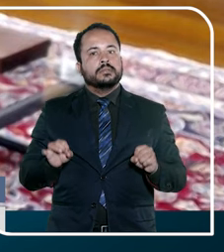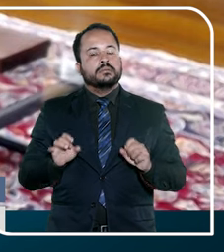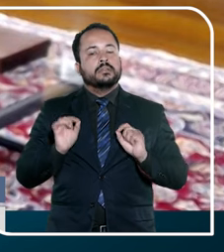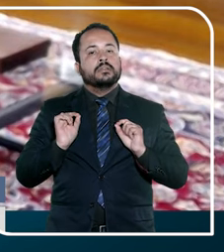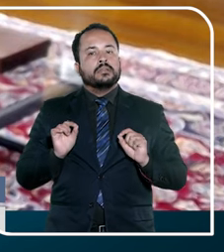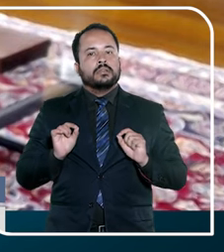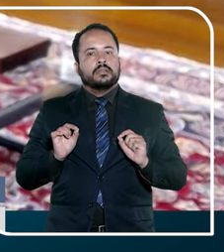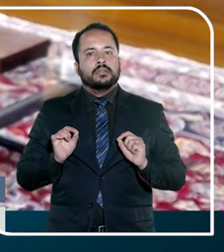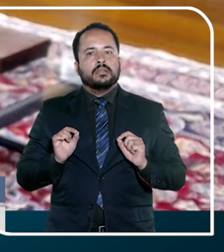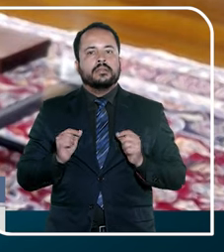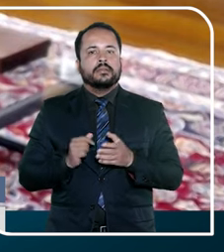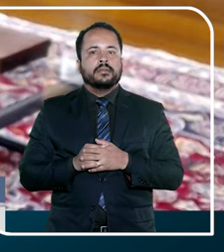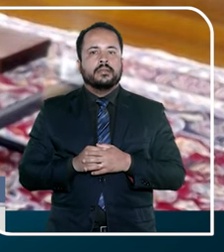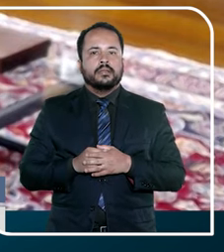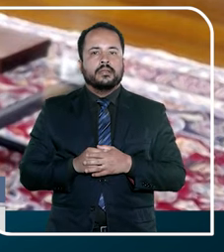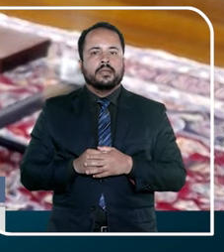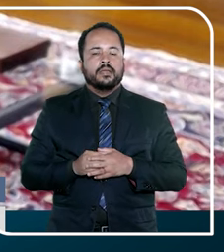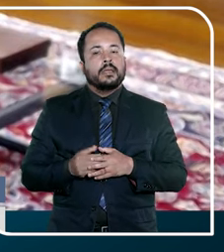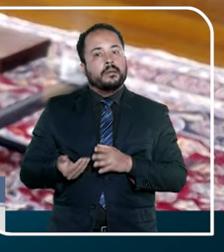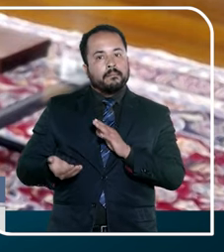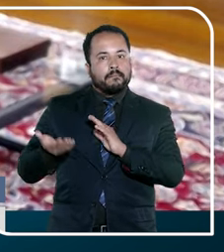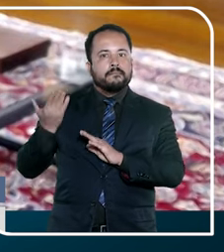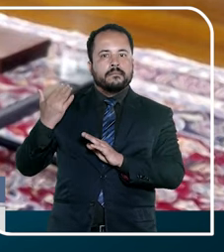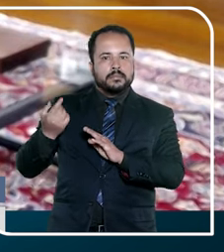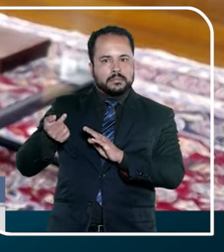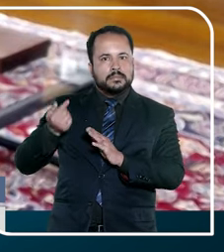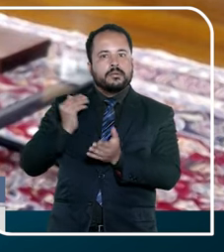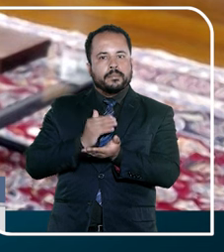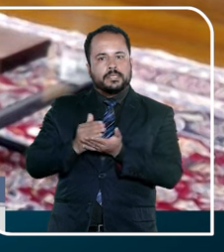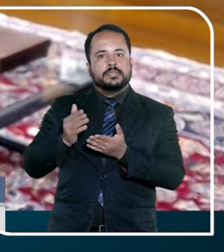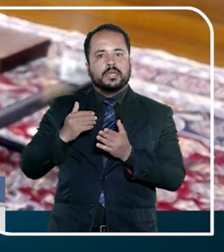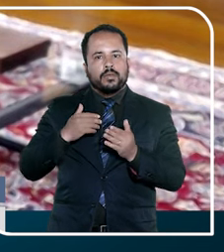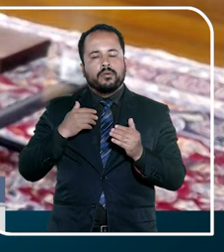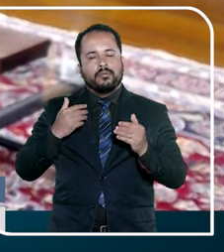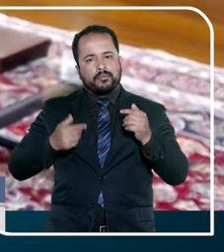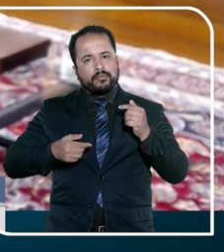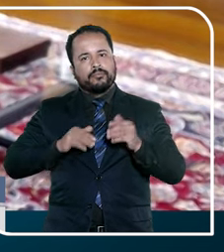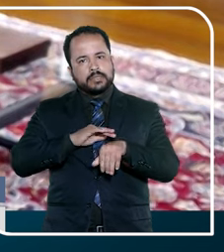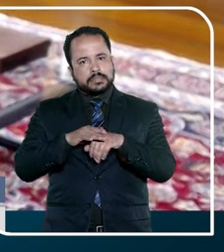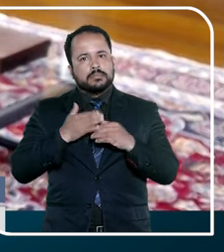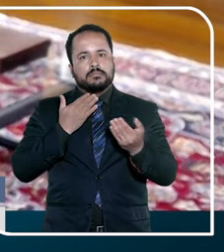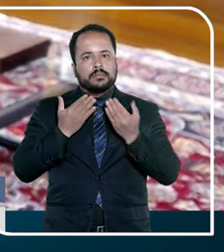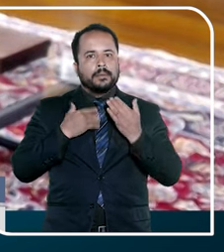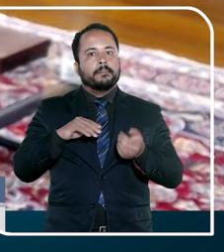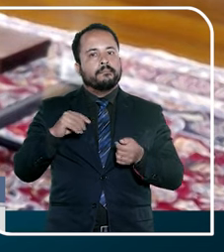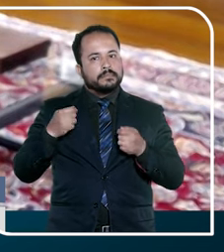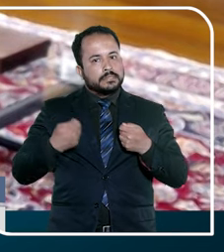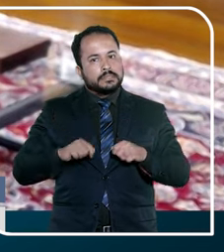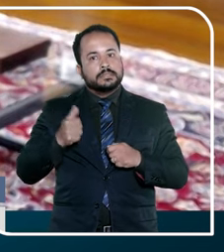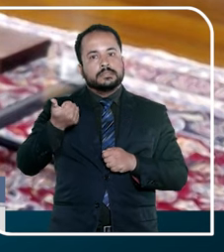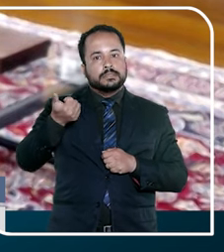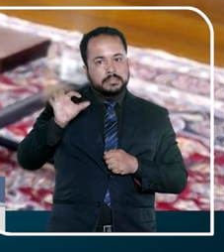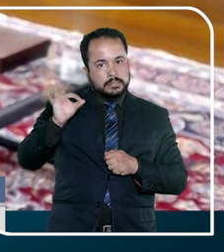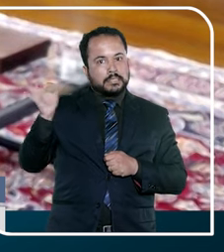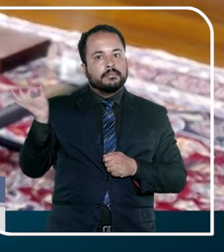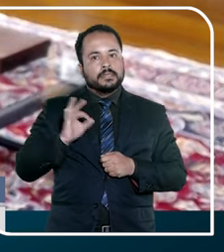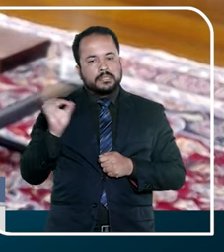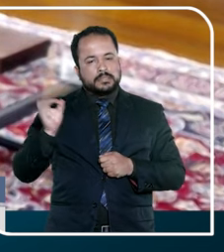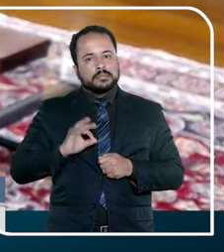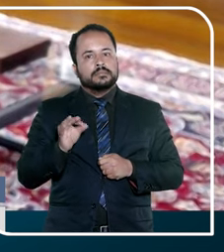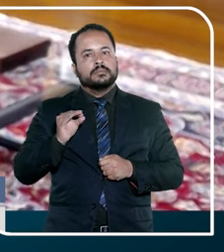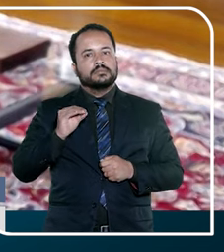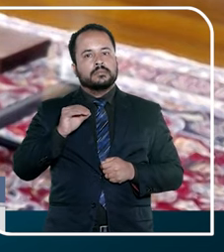disse no início da nossa conversa fixar em mais ou menos 10% do valor do salário mínimo